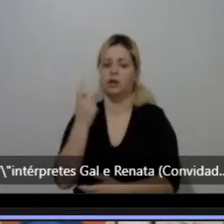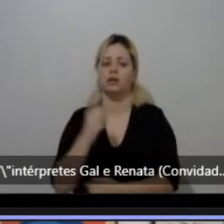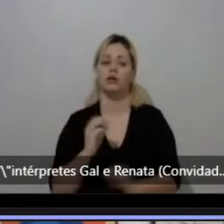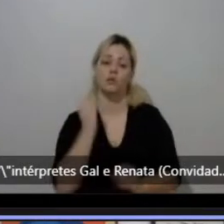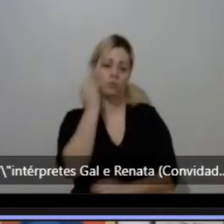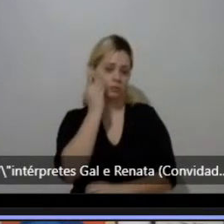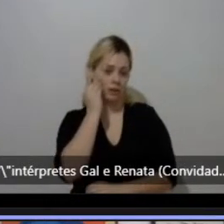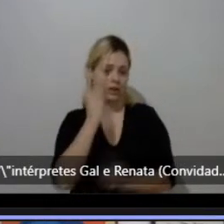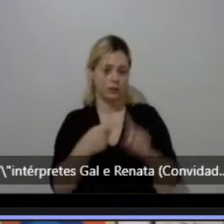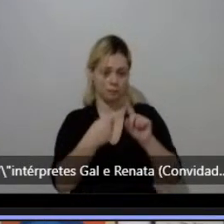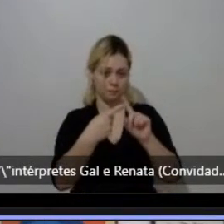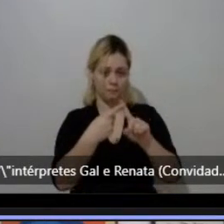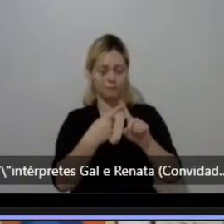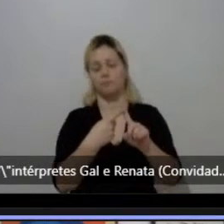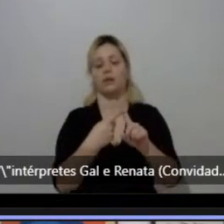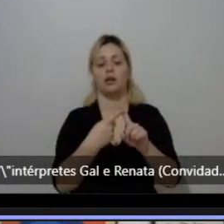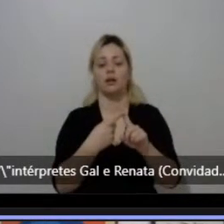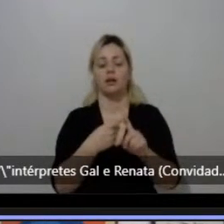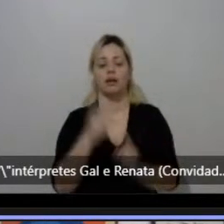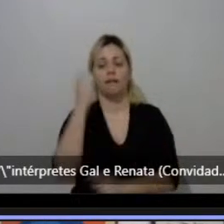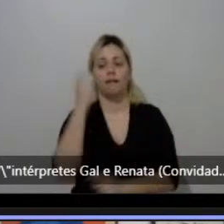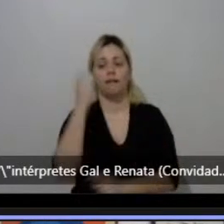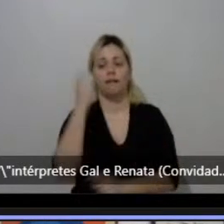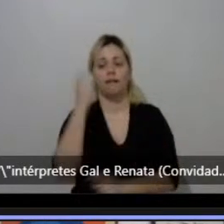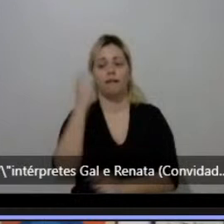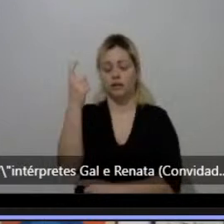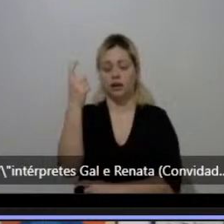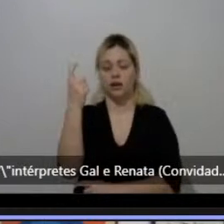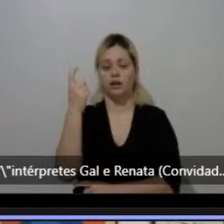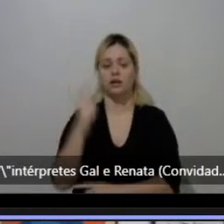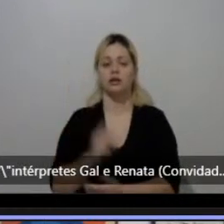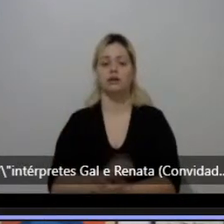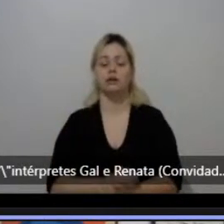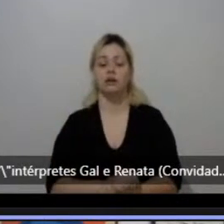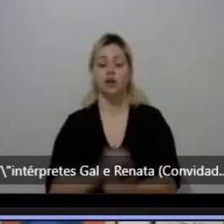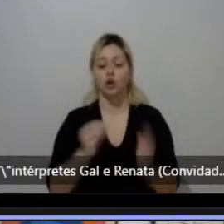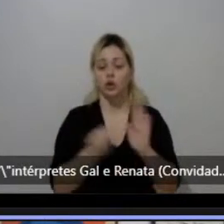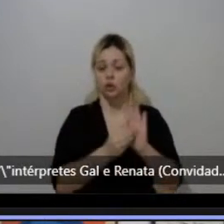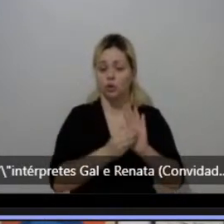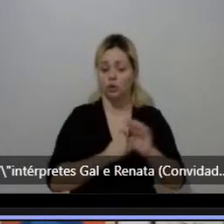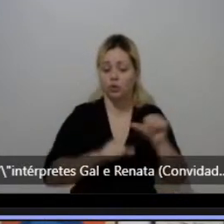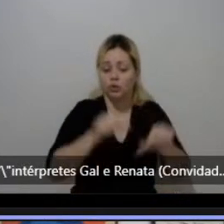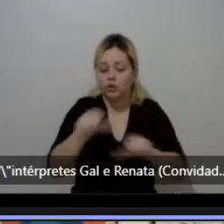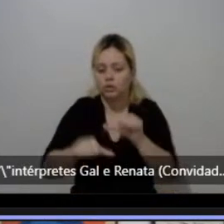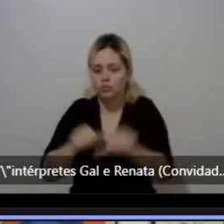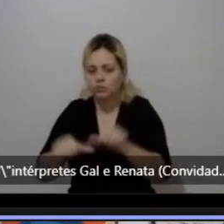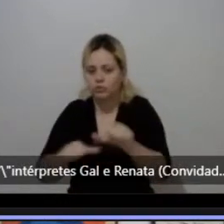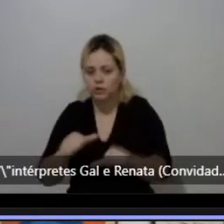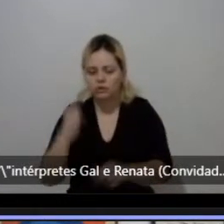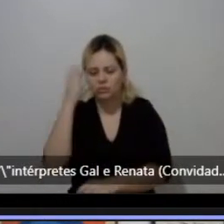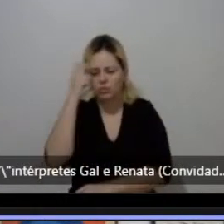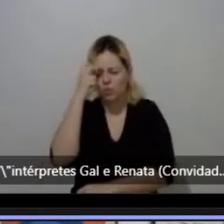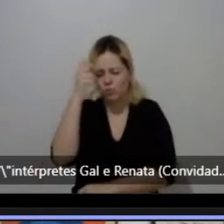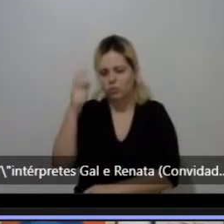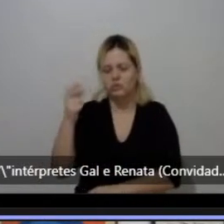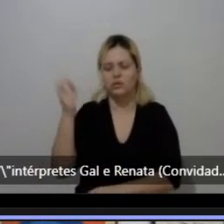experiências. Um, a ideia de que a Svampa coloca, que é essa mudança do consenso de Washington, né, dos commodities.